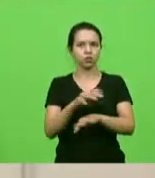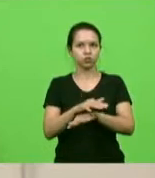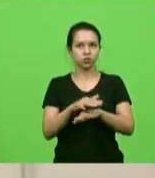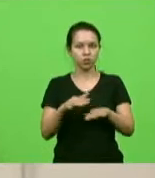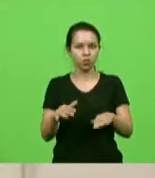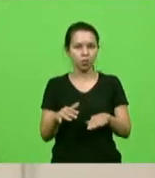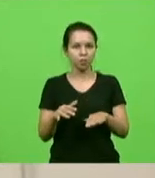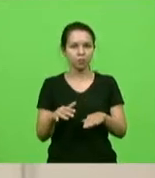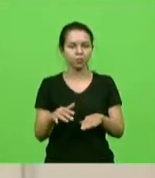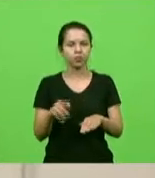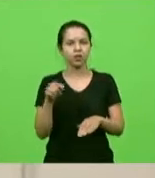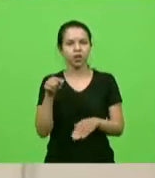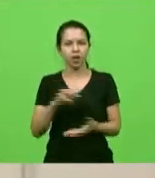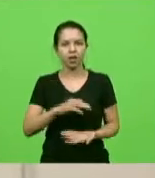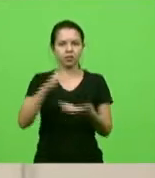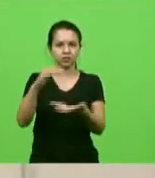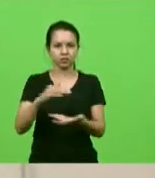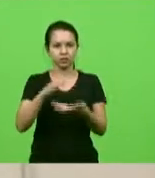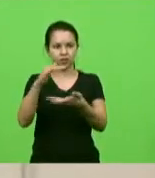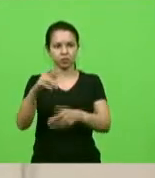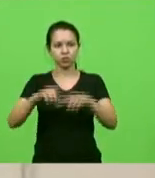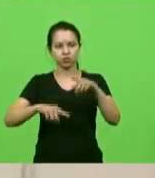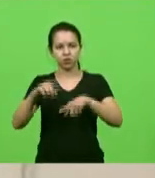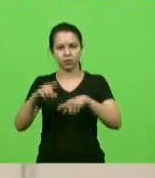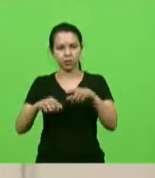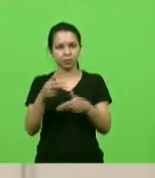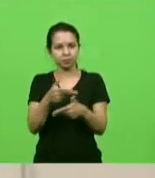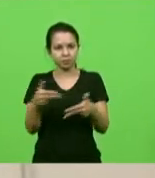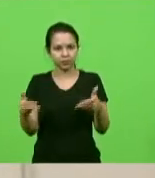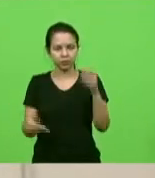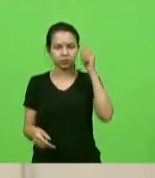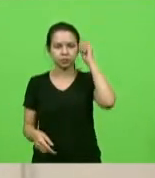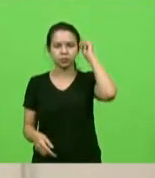apenas quando das entregas dos equipamentos.